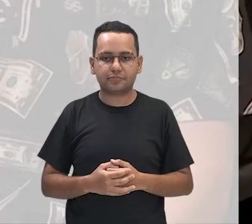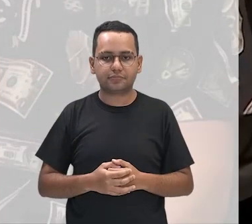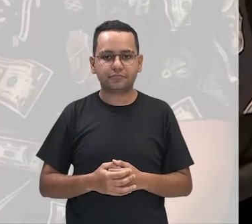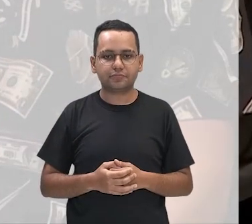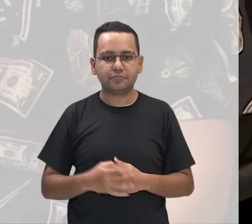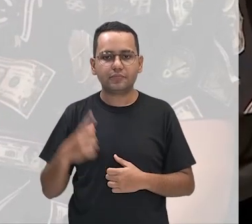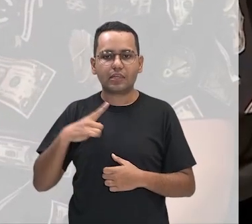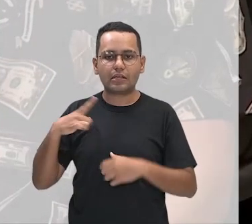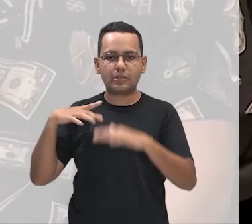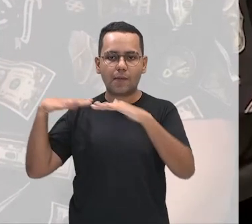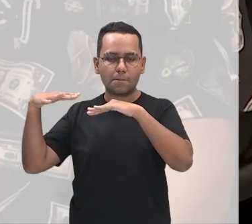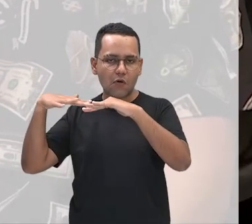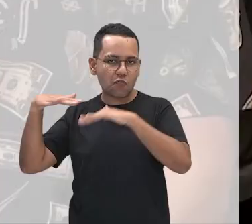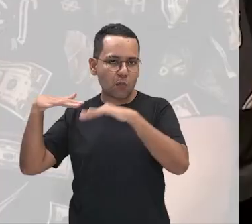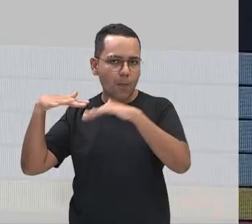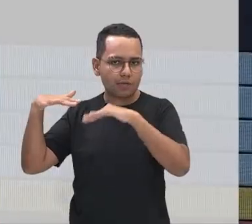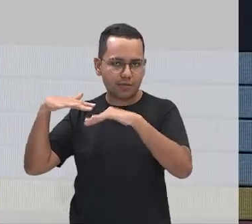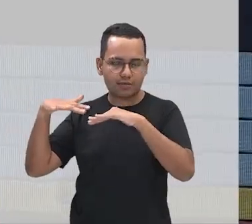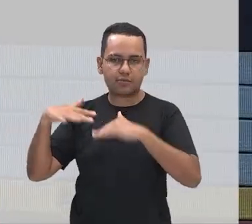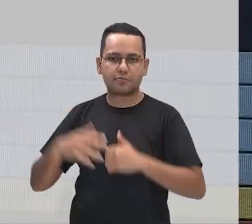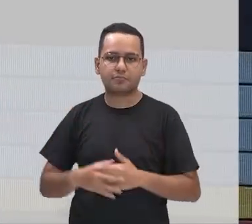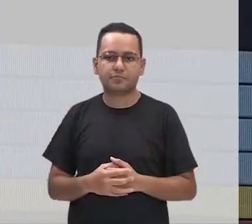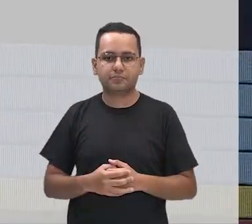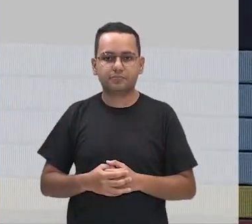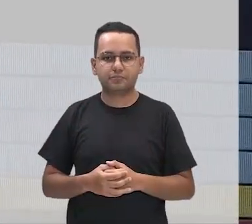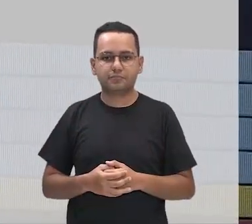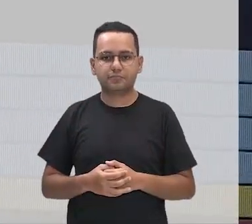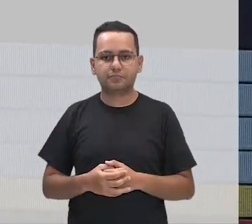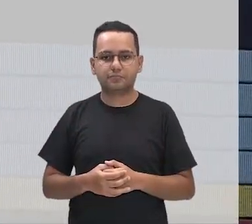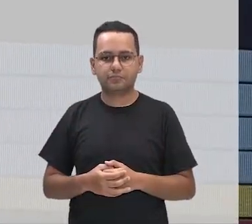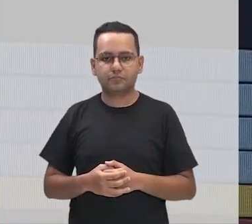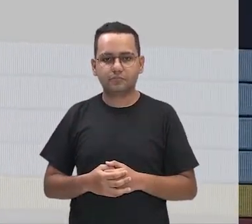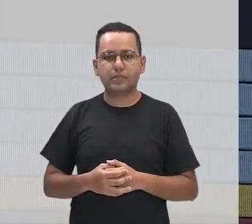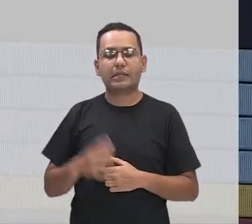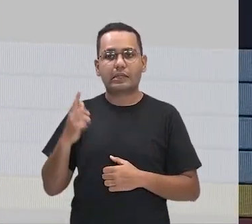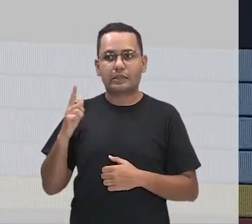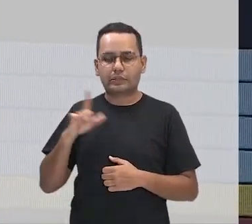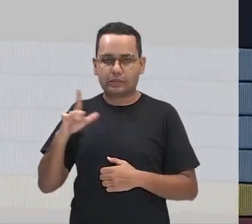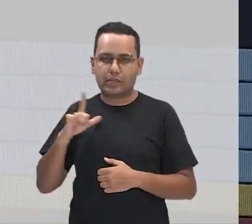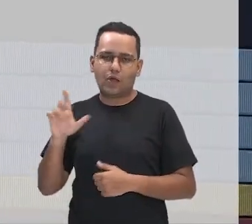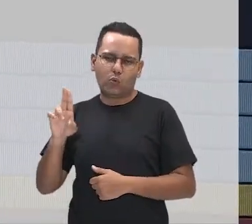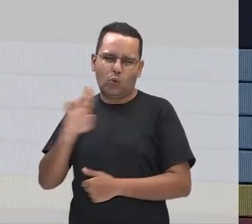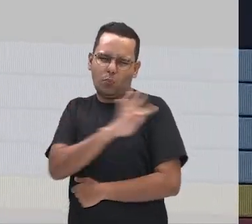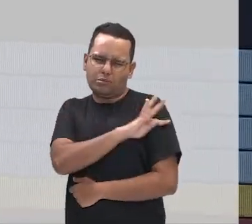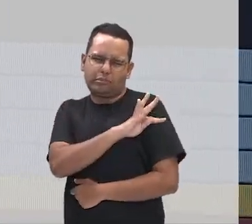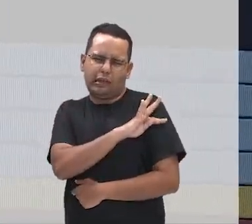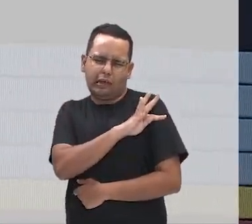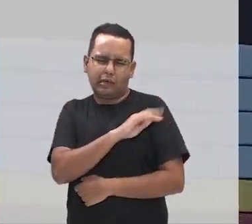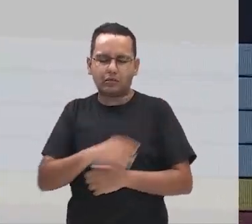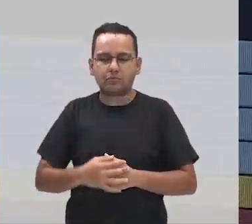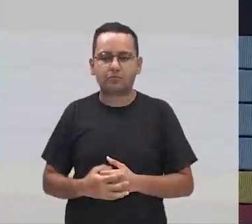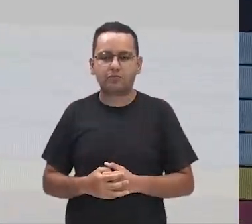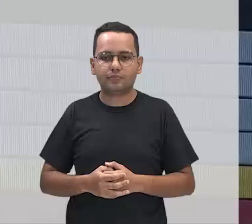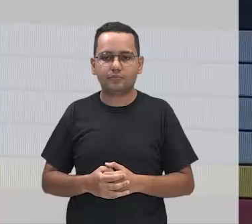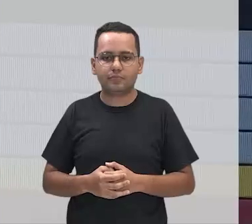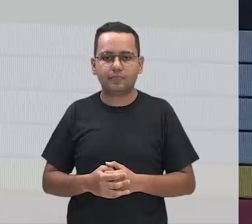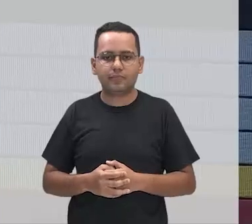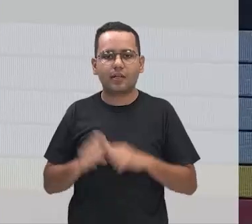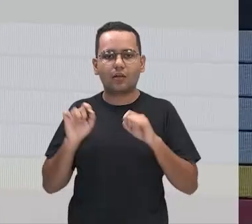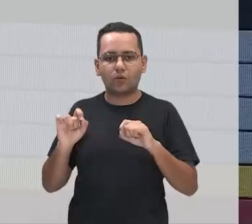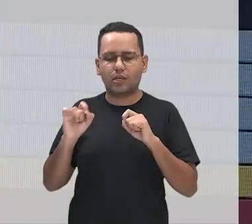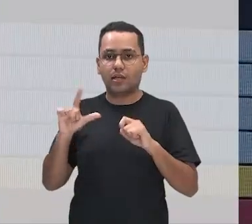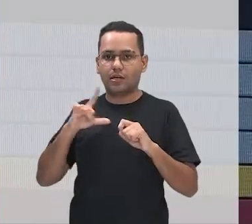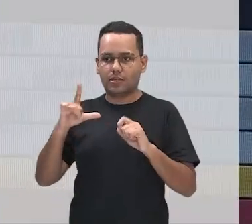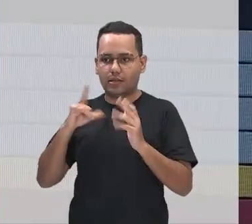onde acontece cada ponto de ligação, que é chamado keyframes, que seriam pontos de movimento, um no início, um